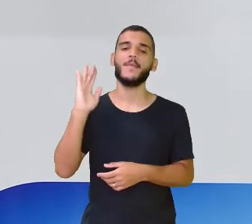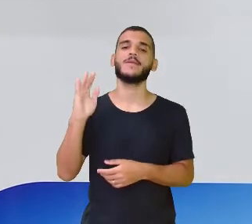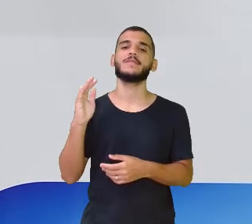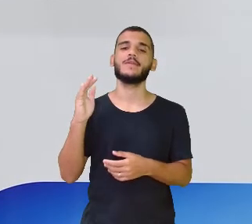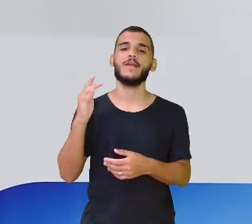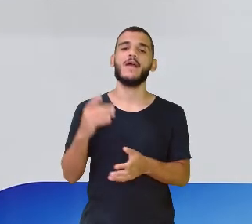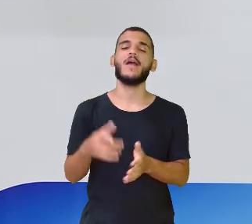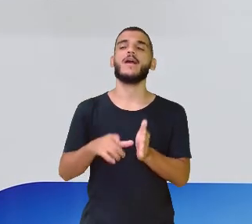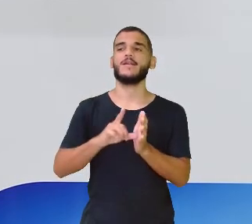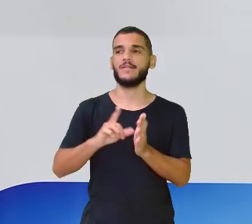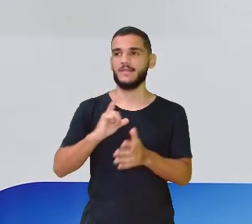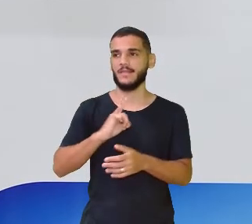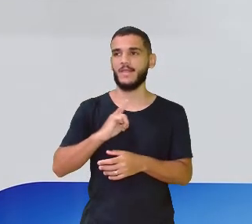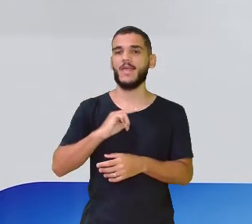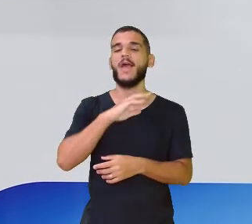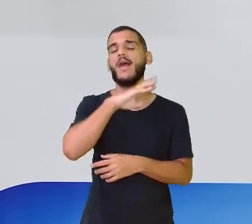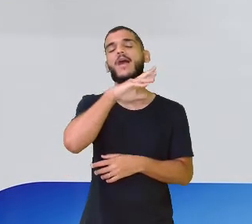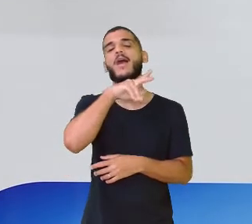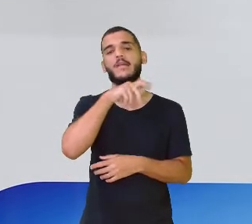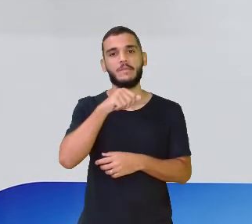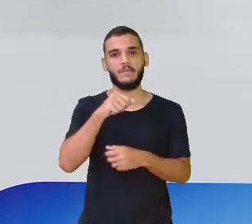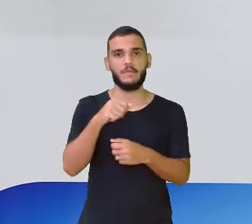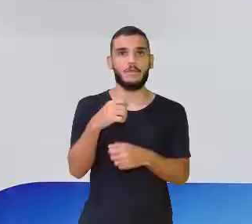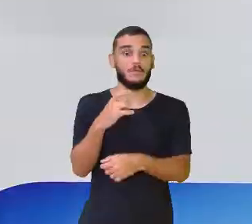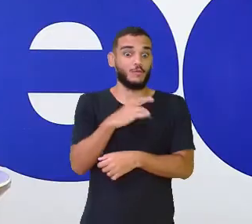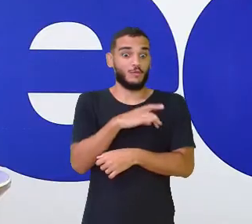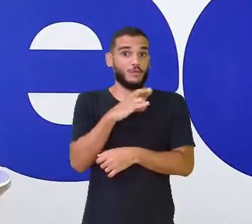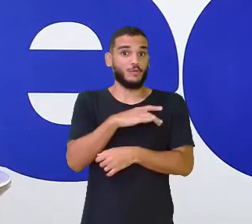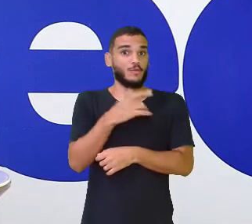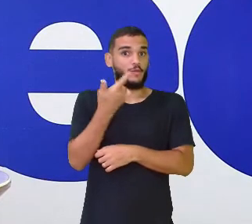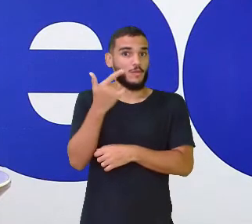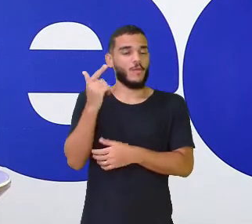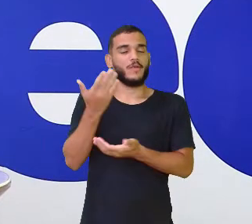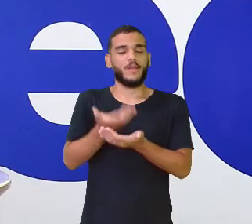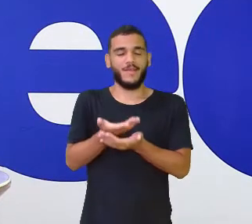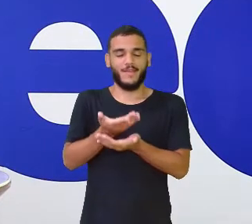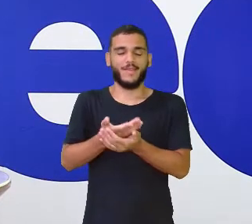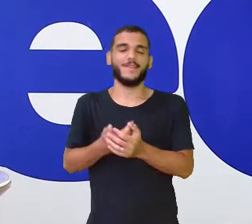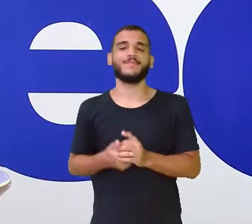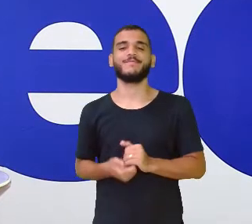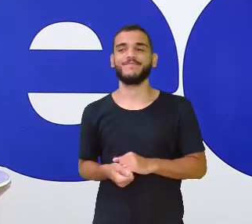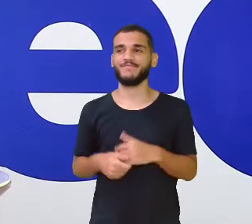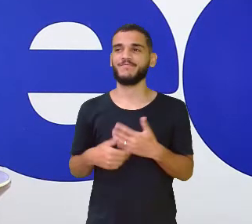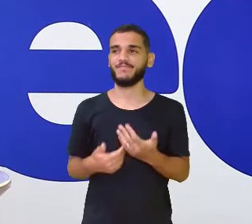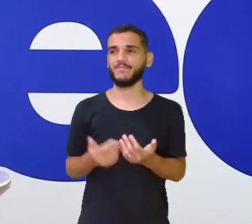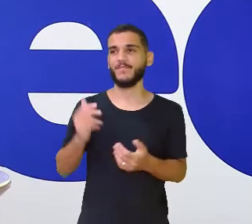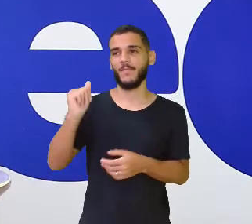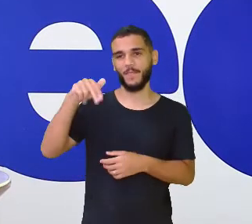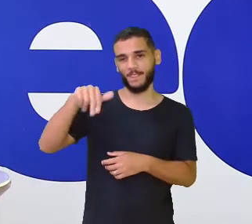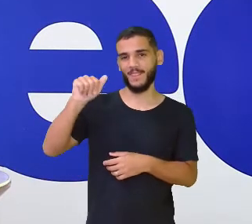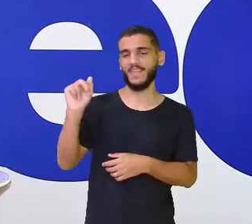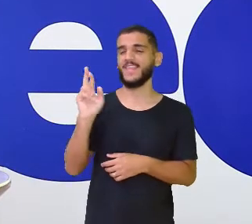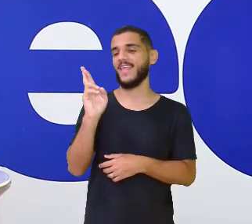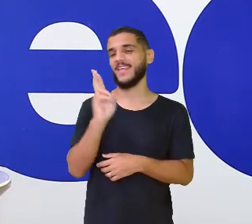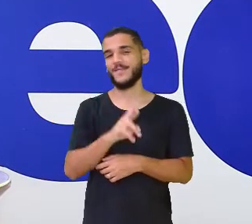animal assustador na próxima aula. É, né? Eu sei que Deixa a comigo. Ana Regina tá dizendo que a raposa é mais